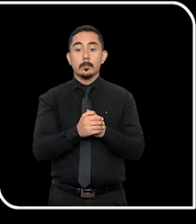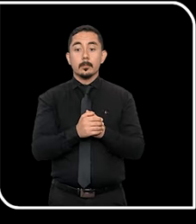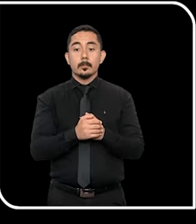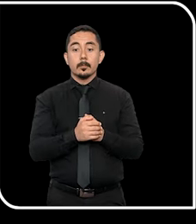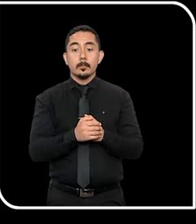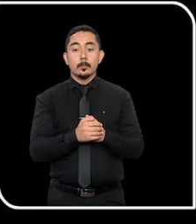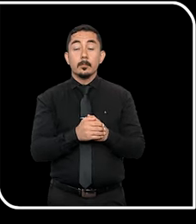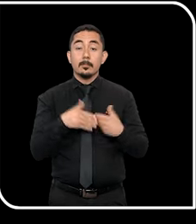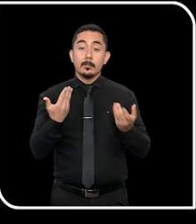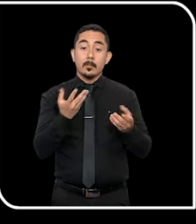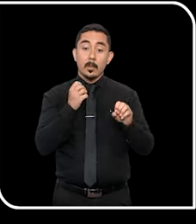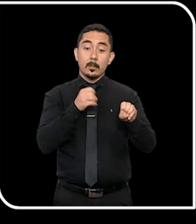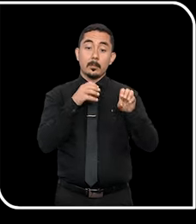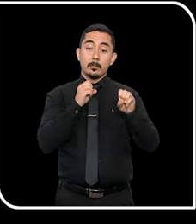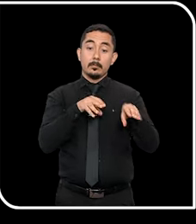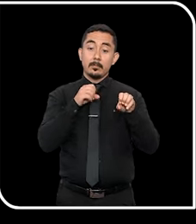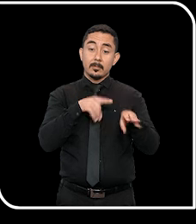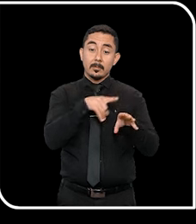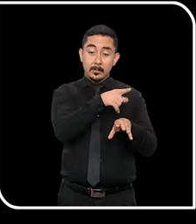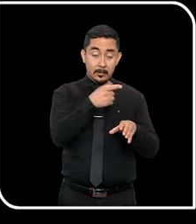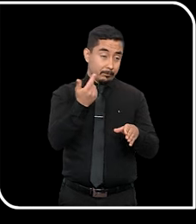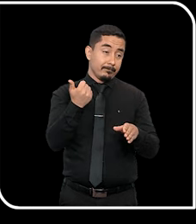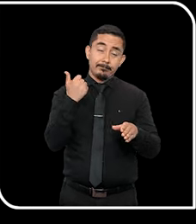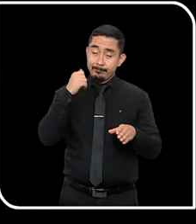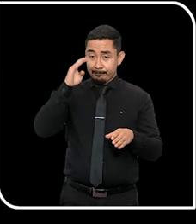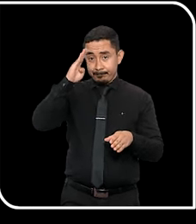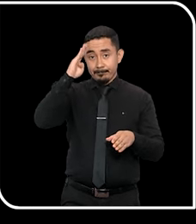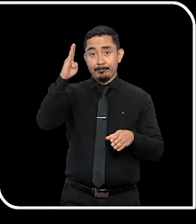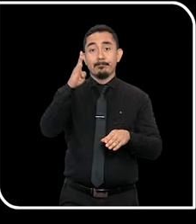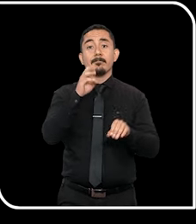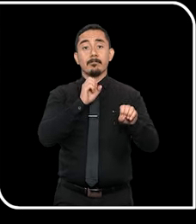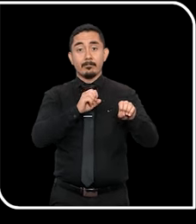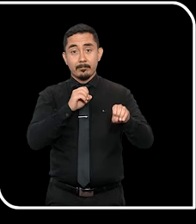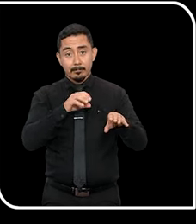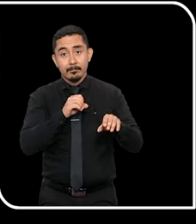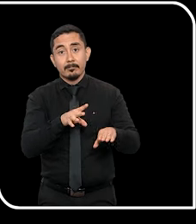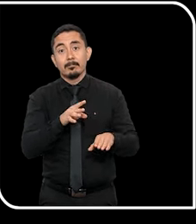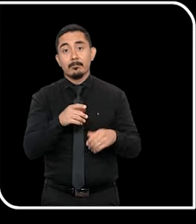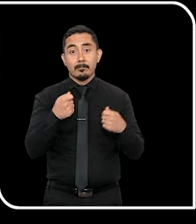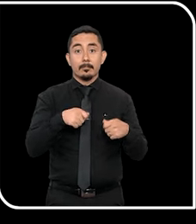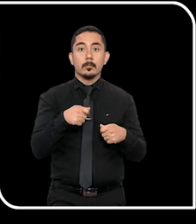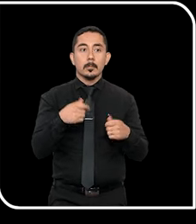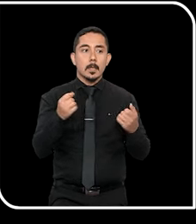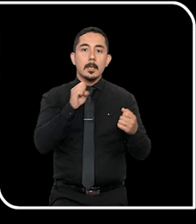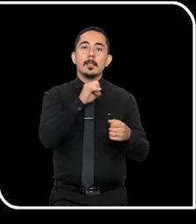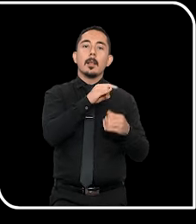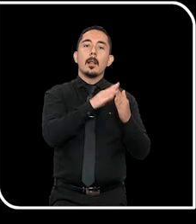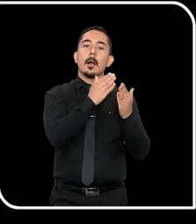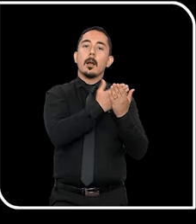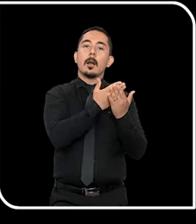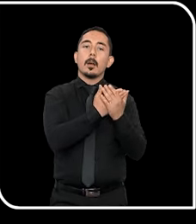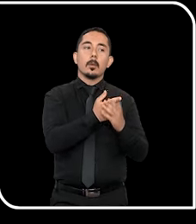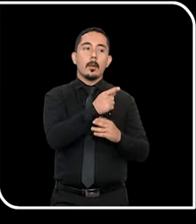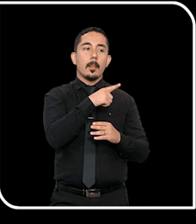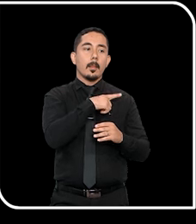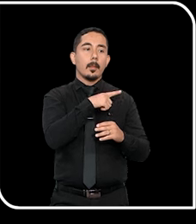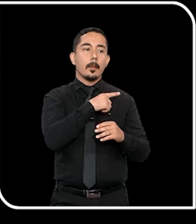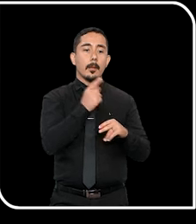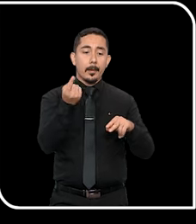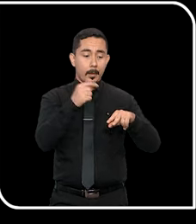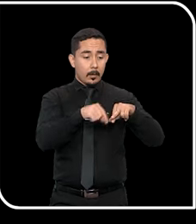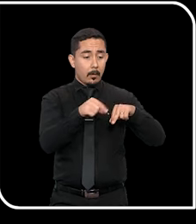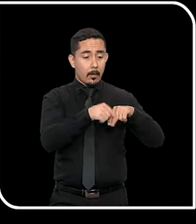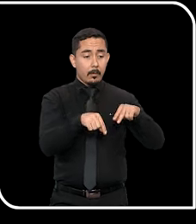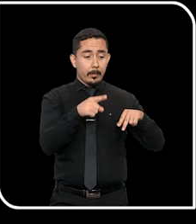então a a educação ela é essencial porque aí na escola se ensina que o gafanhoto que não tem as pernas não pode se